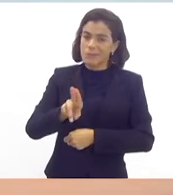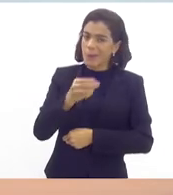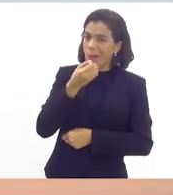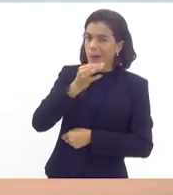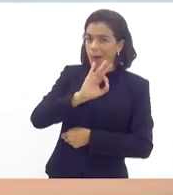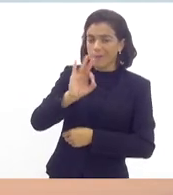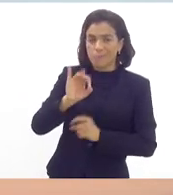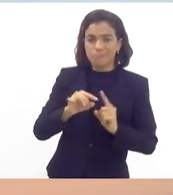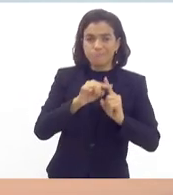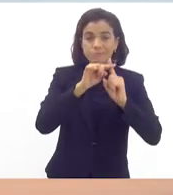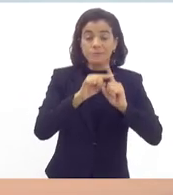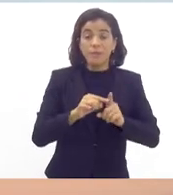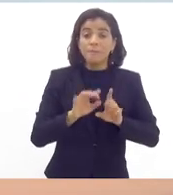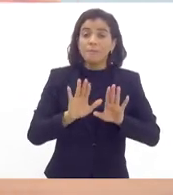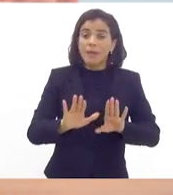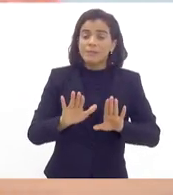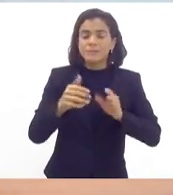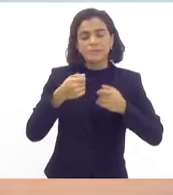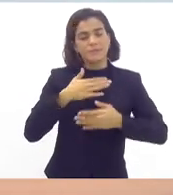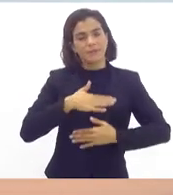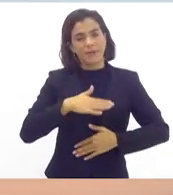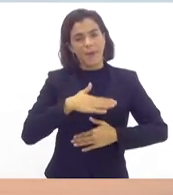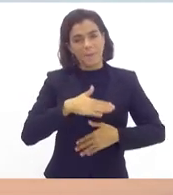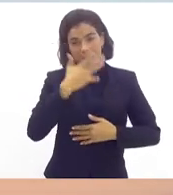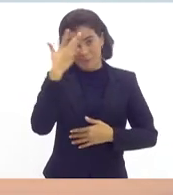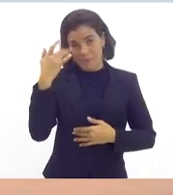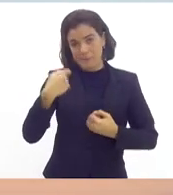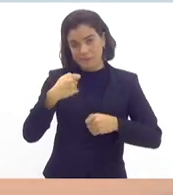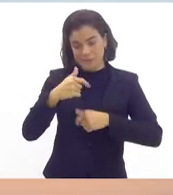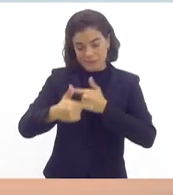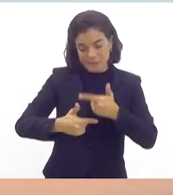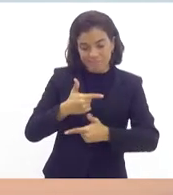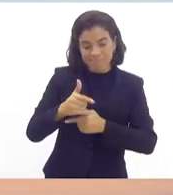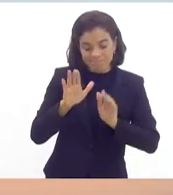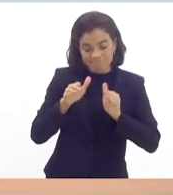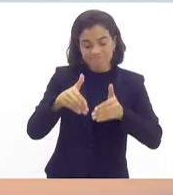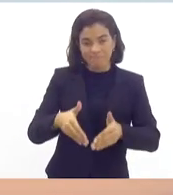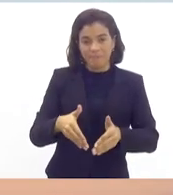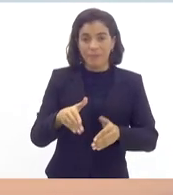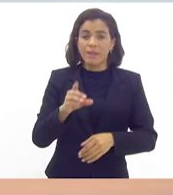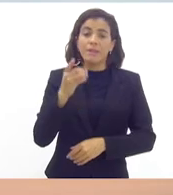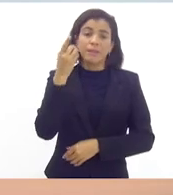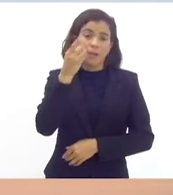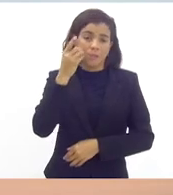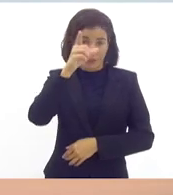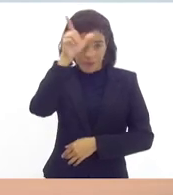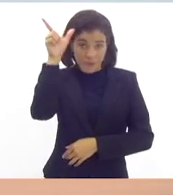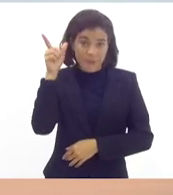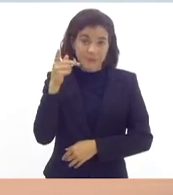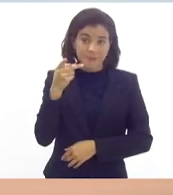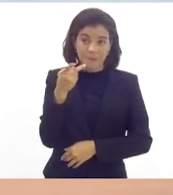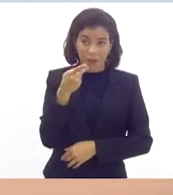com calma, mas precisa ter alguém que faça a demanda. Deputado Luiz Paulo...